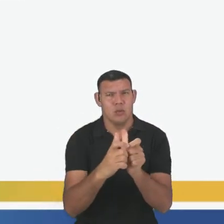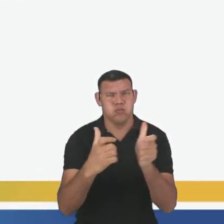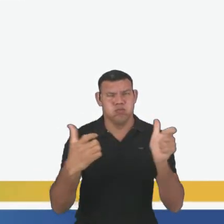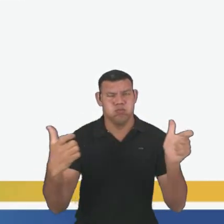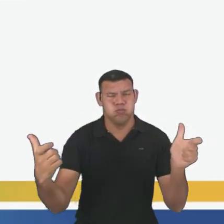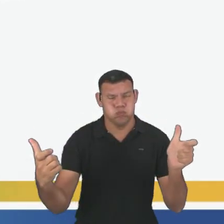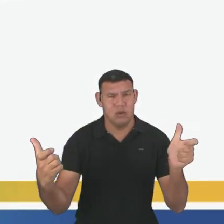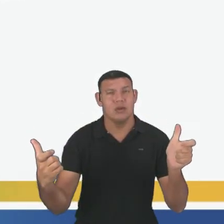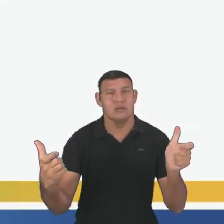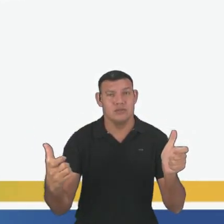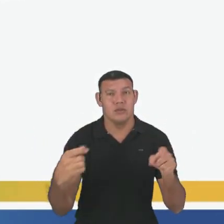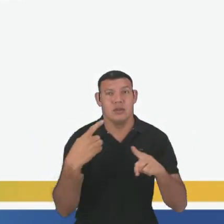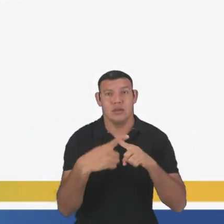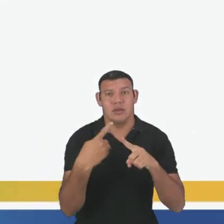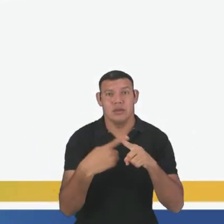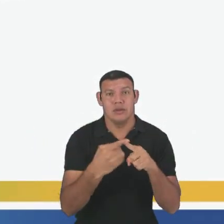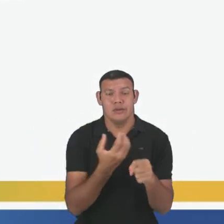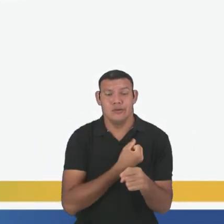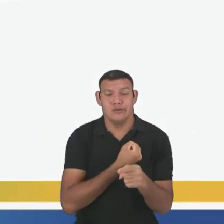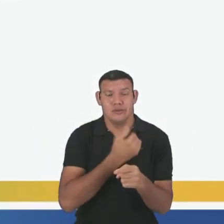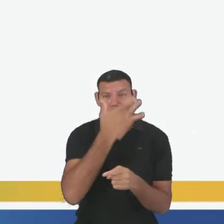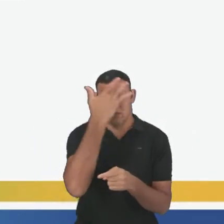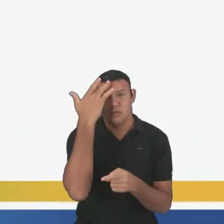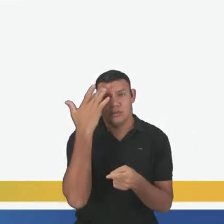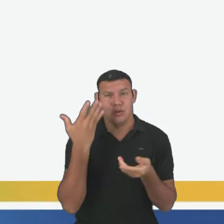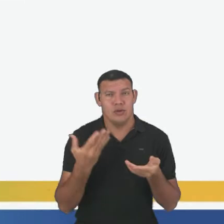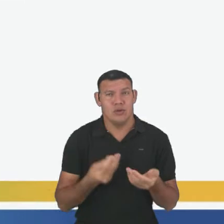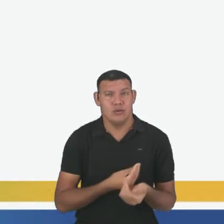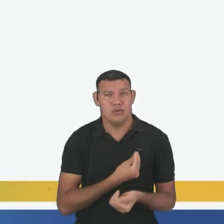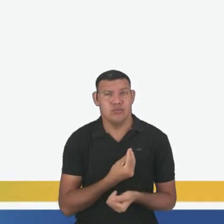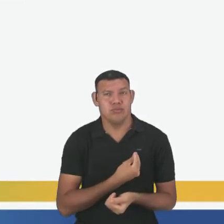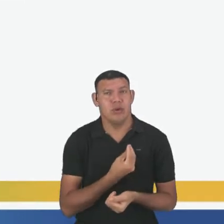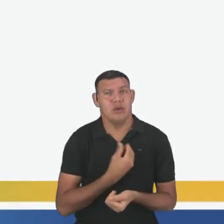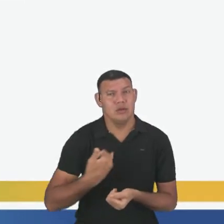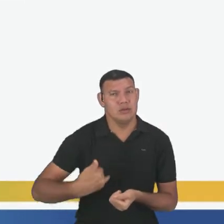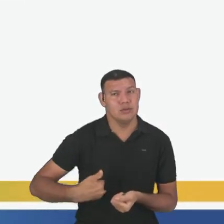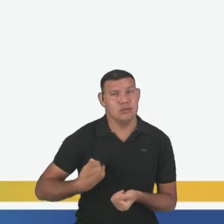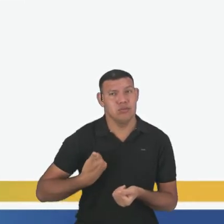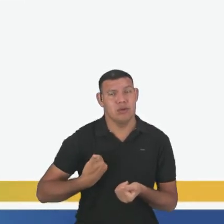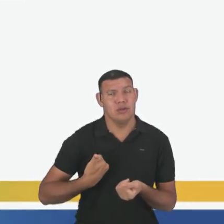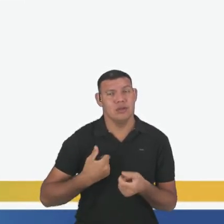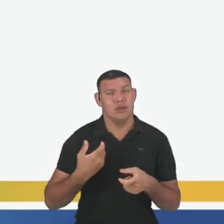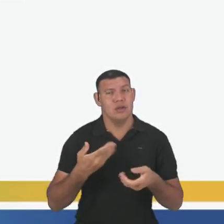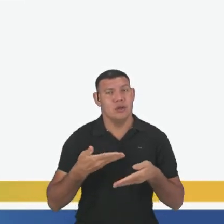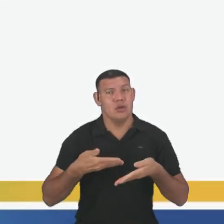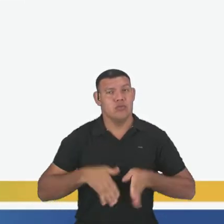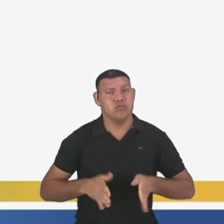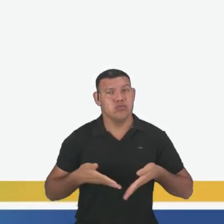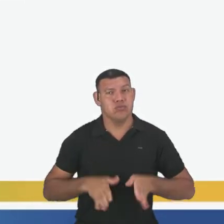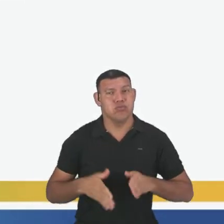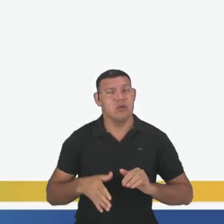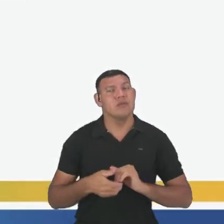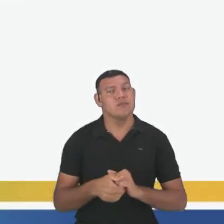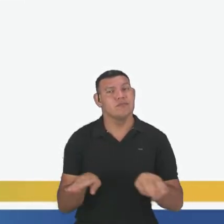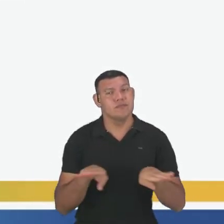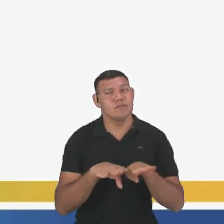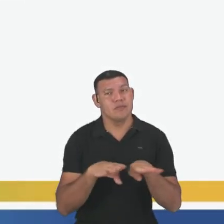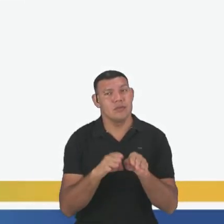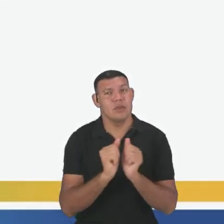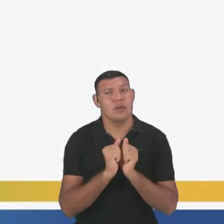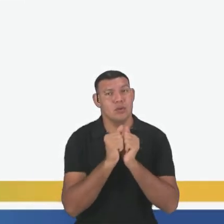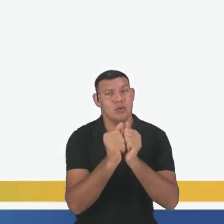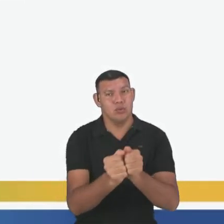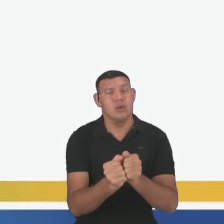ao aumento do número de pessoas que sobrevivem até a idade reprodutiva e está acompanhado de mudança nas taxas